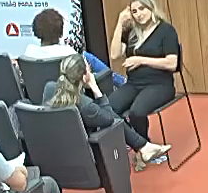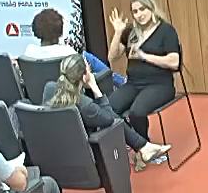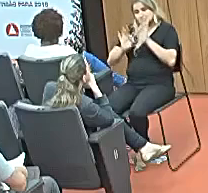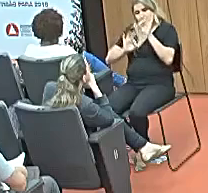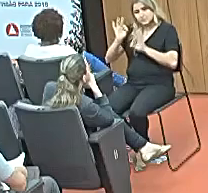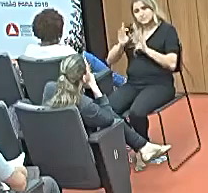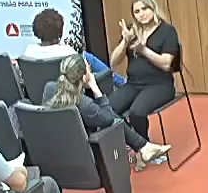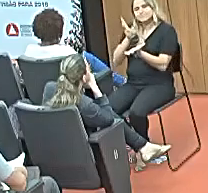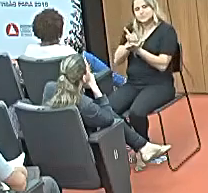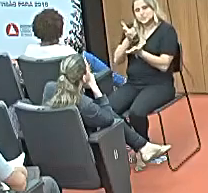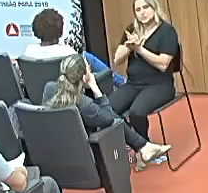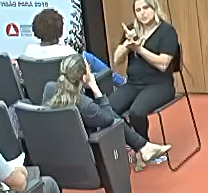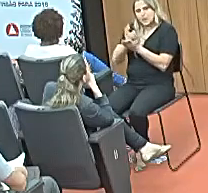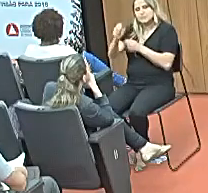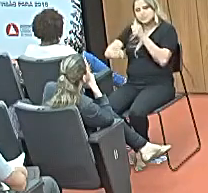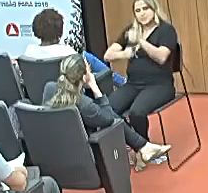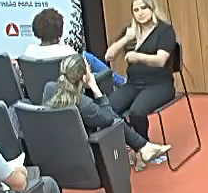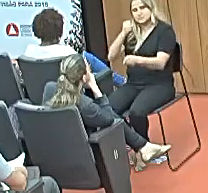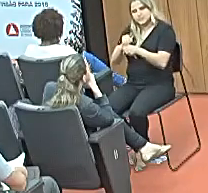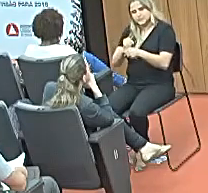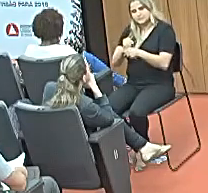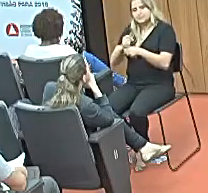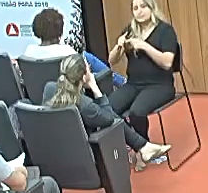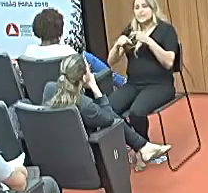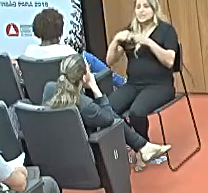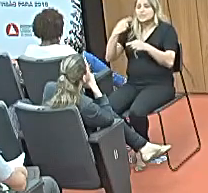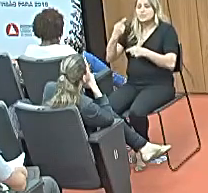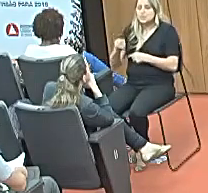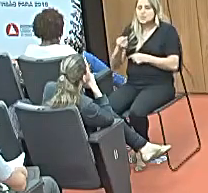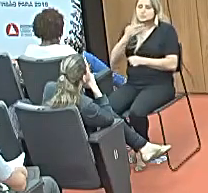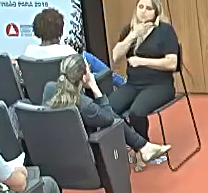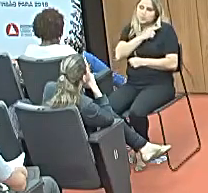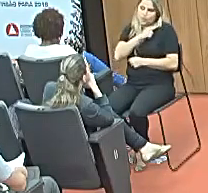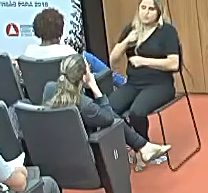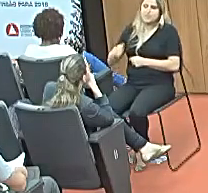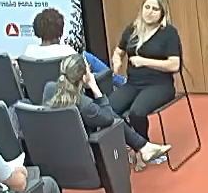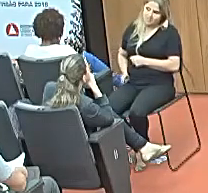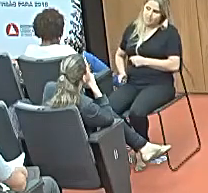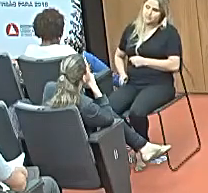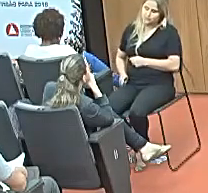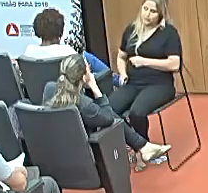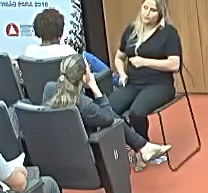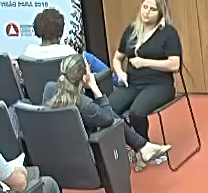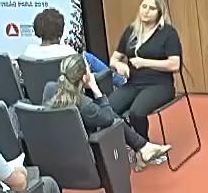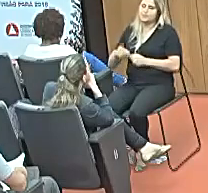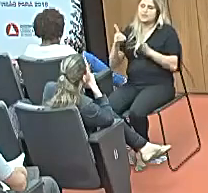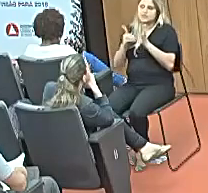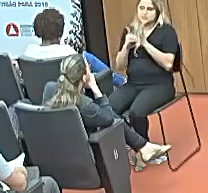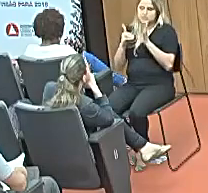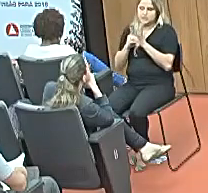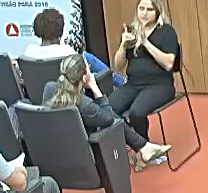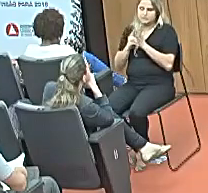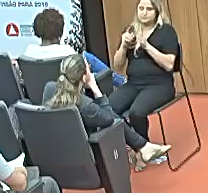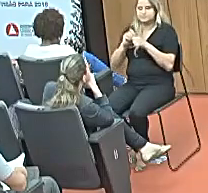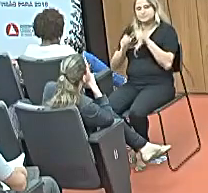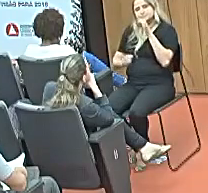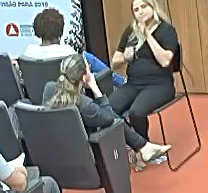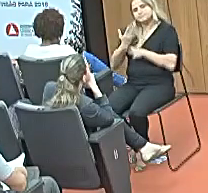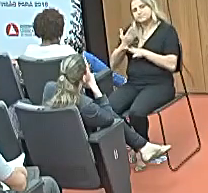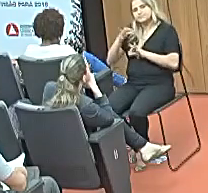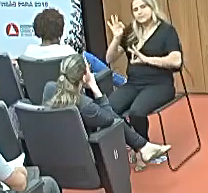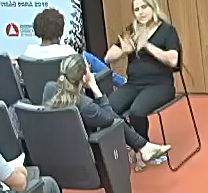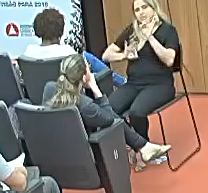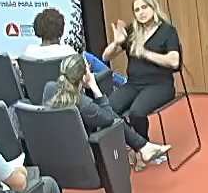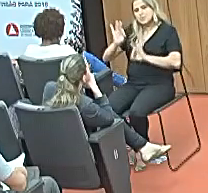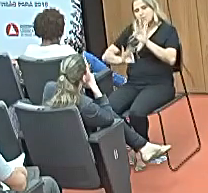mantido para o próximo ano e que o próximo governador faça a sanção e publica o decreto criando esse programa que no modo de